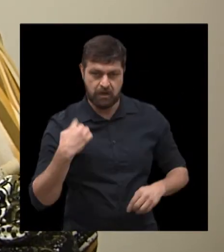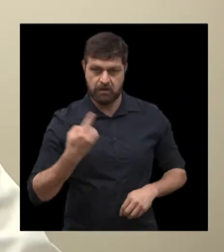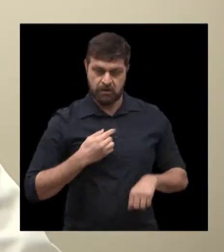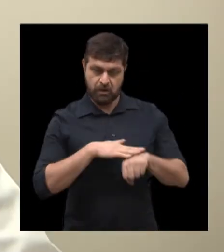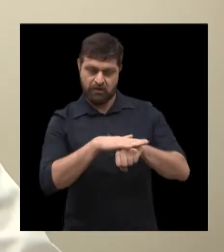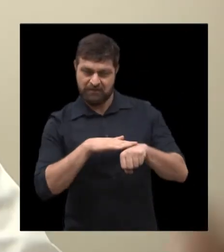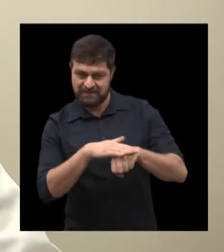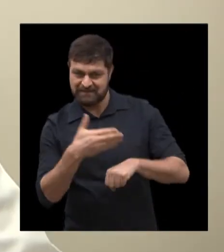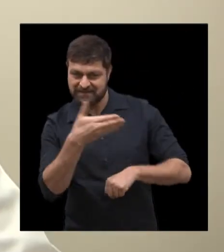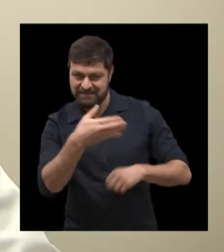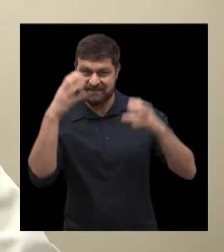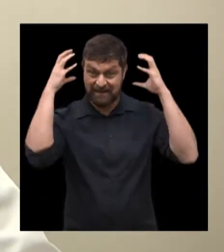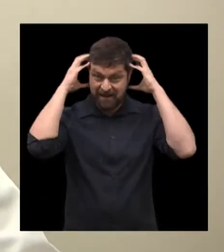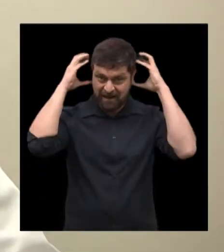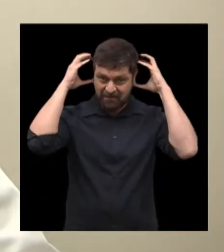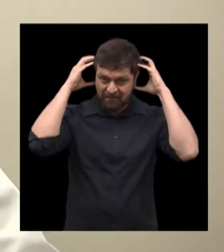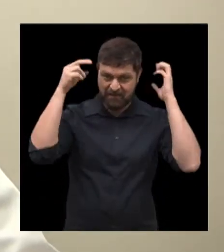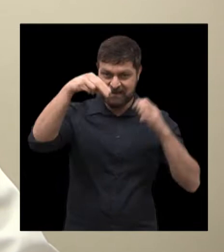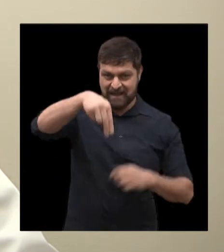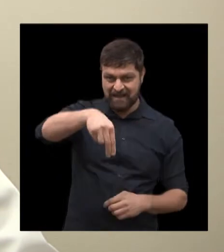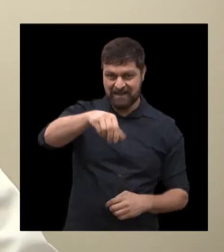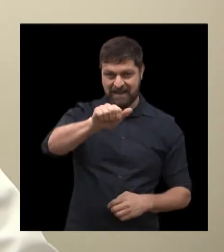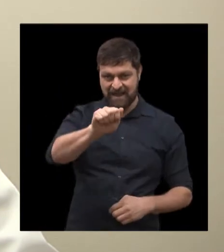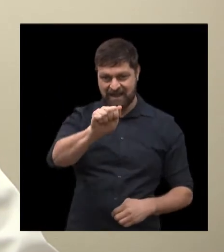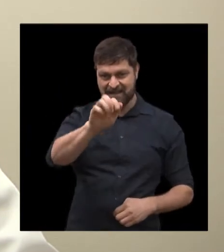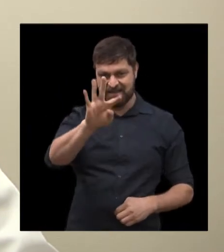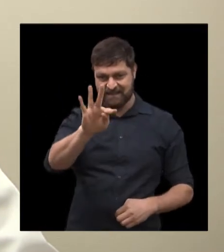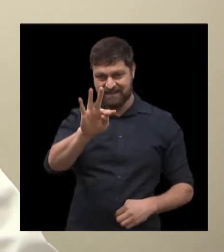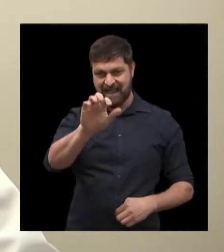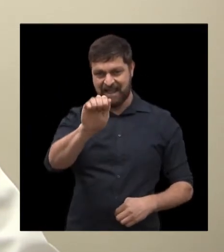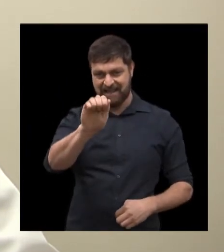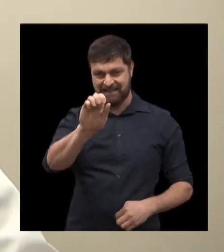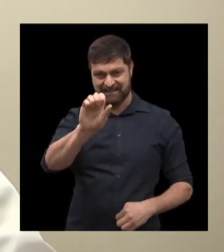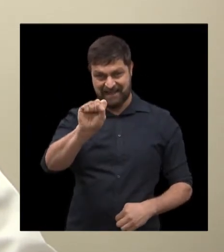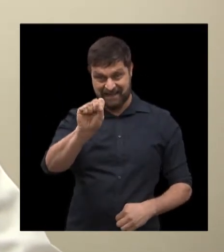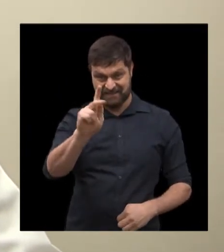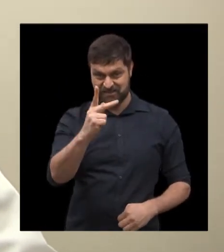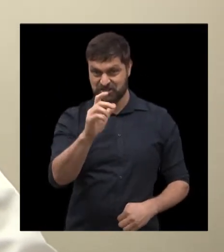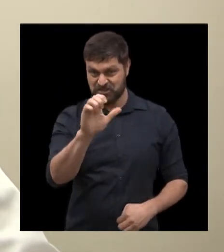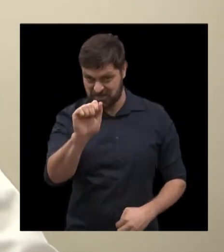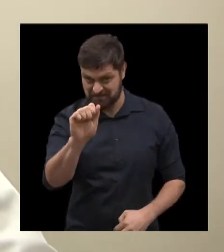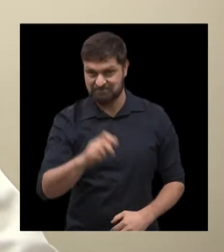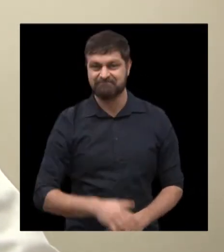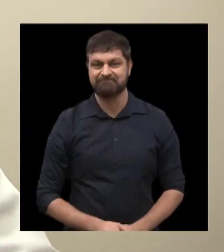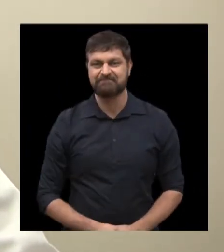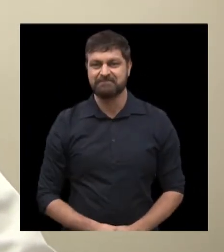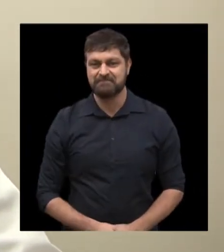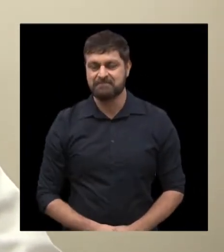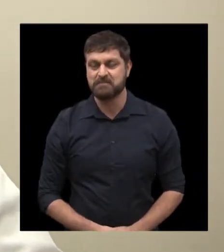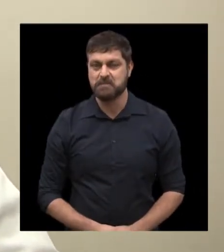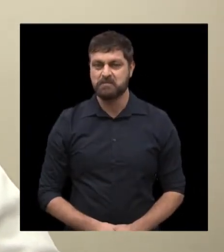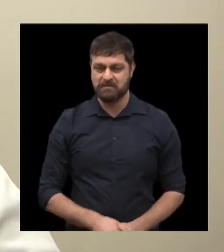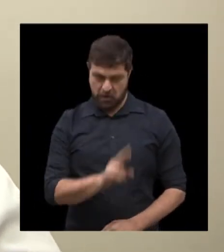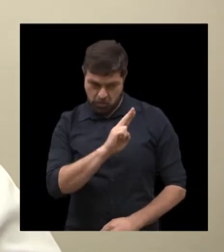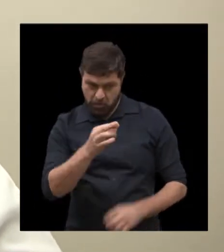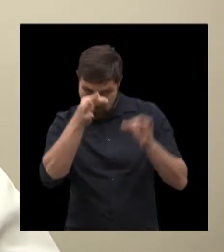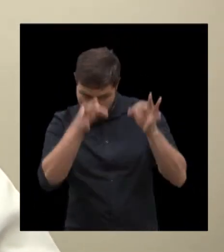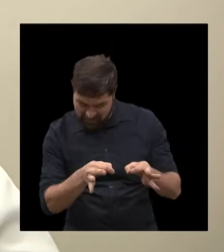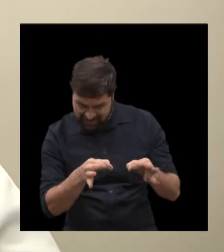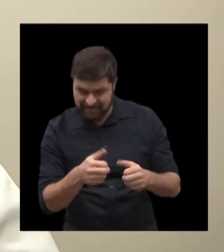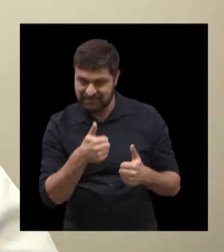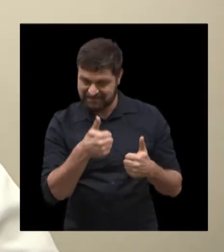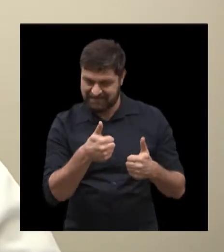recebida pela simpática fonoaudióloga Natasha Fregnani. Acertei o nome? Isso, é italiano? Certinho. Só o sobrenome, meu nome é